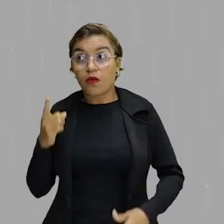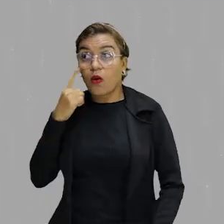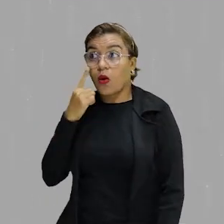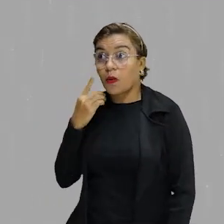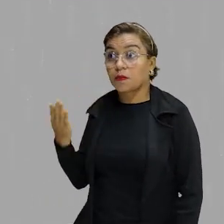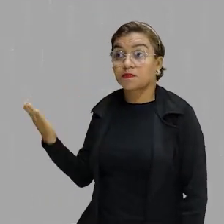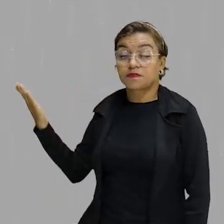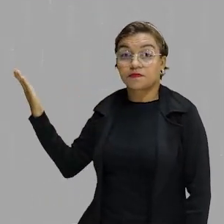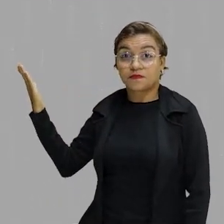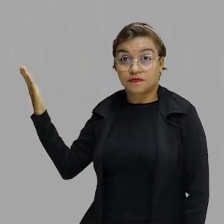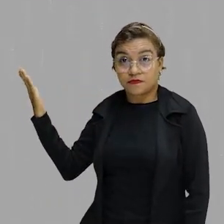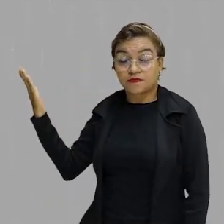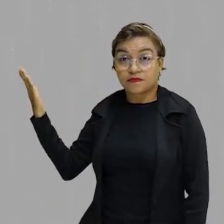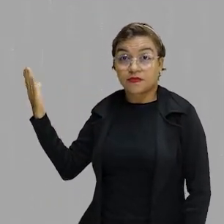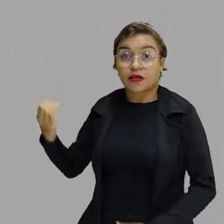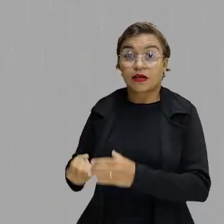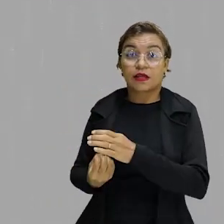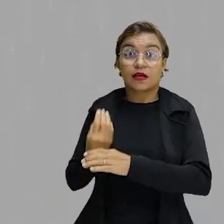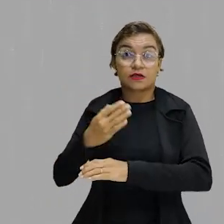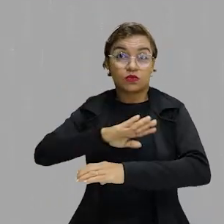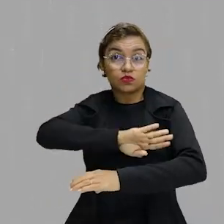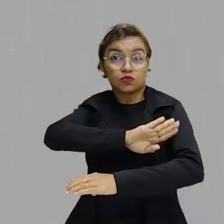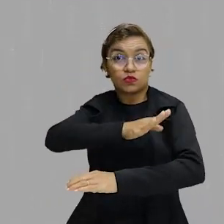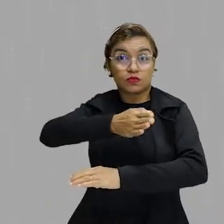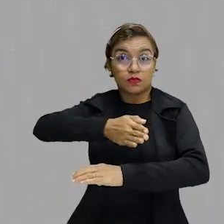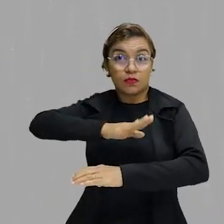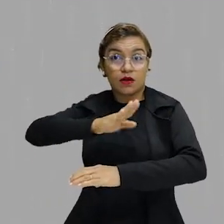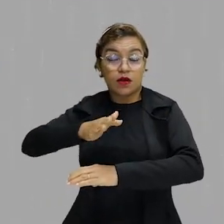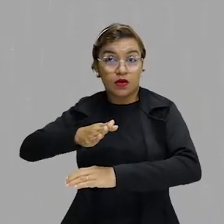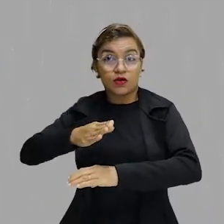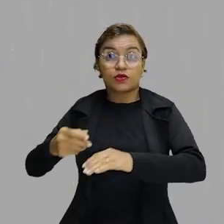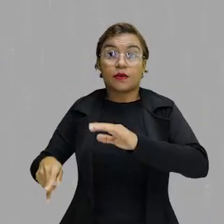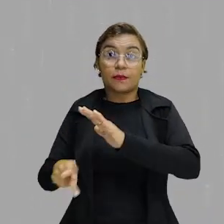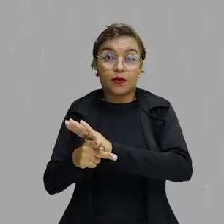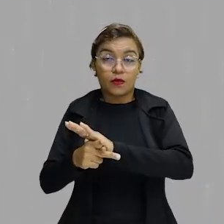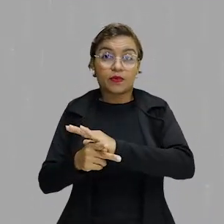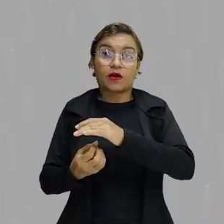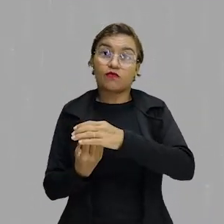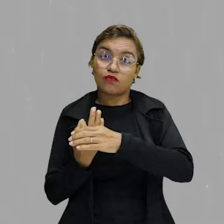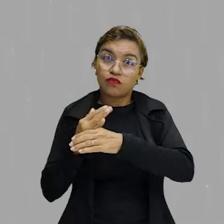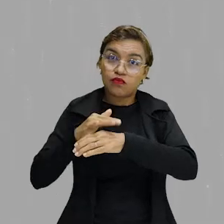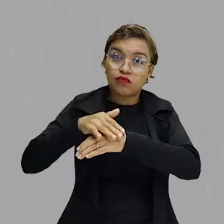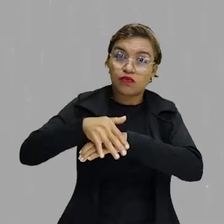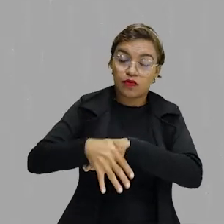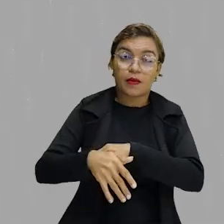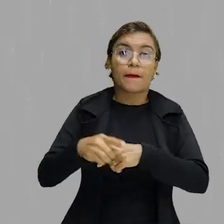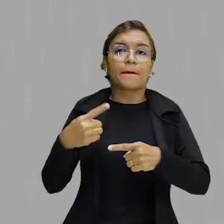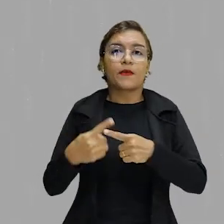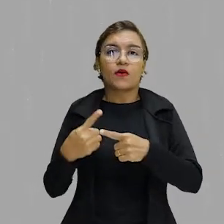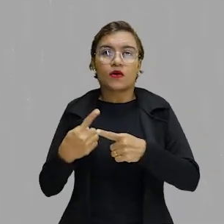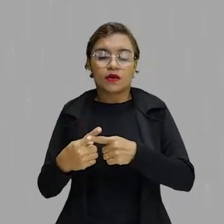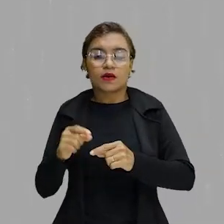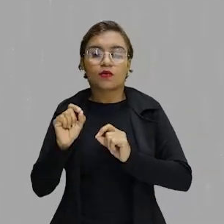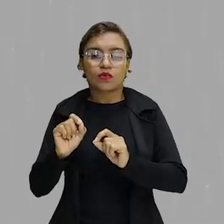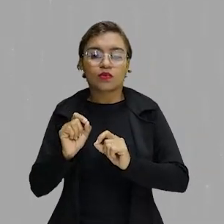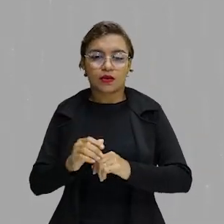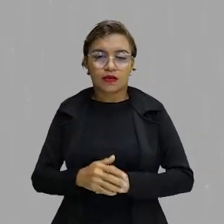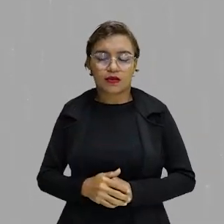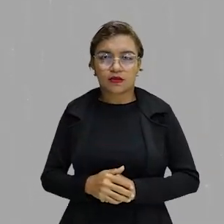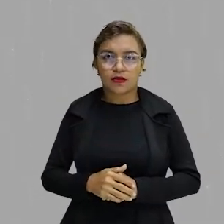vulcânica extrusiva, tá, galera? Que nós conhecemos aí como basalto. Extrusiva por quê, Marcos? Porque ela se consolida